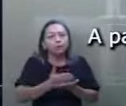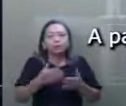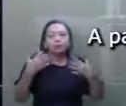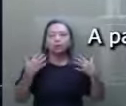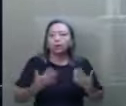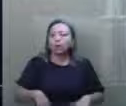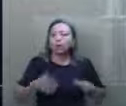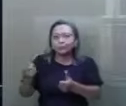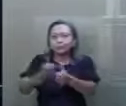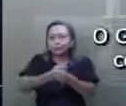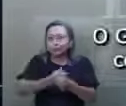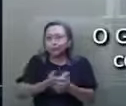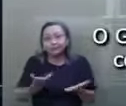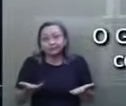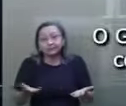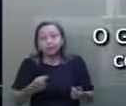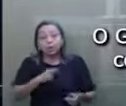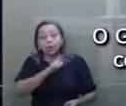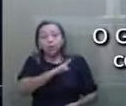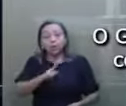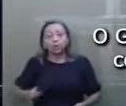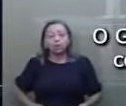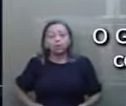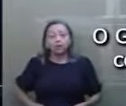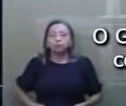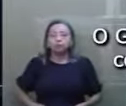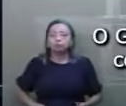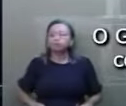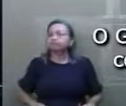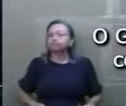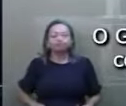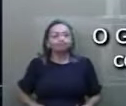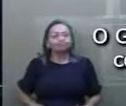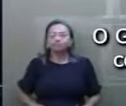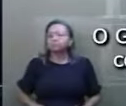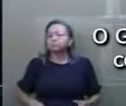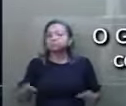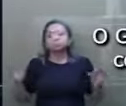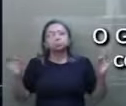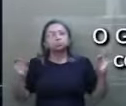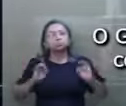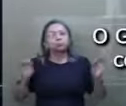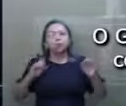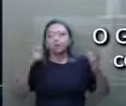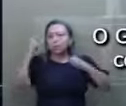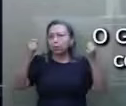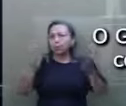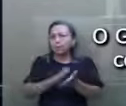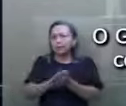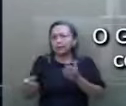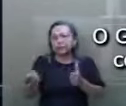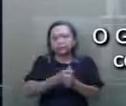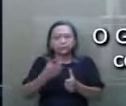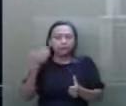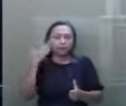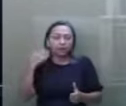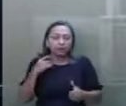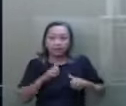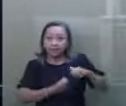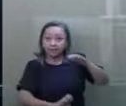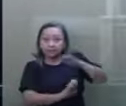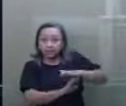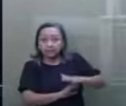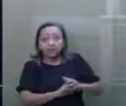pesadelo em todos os sócios. O governo se apossou, não se preocupou com as dívidas bancárias da empresa e